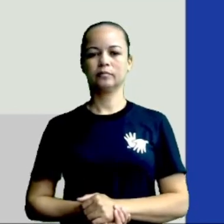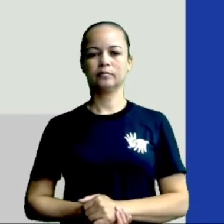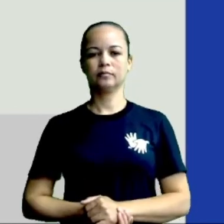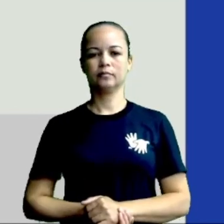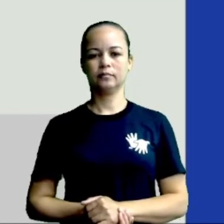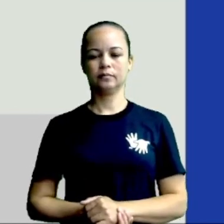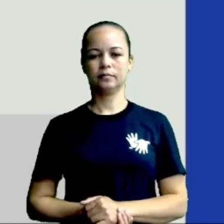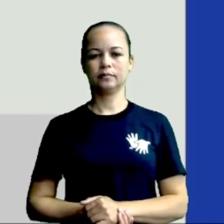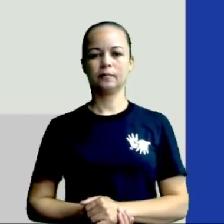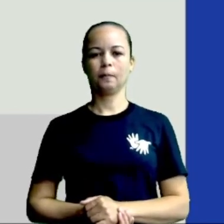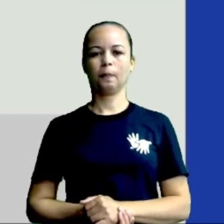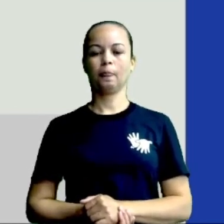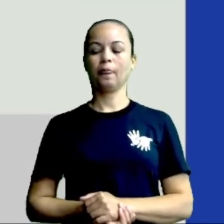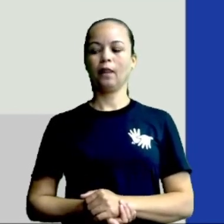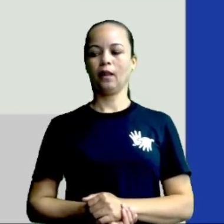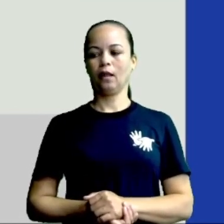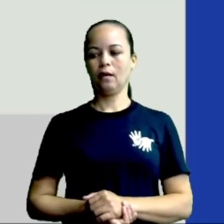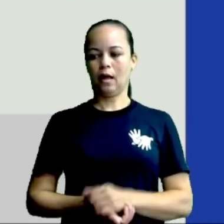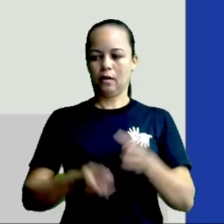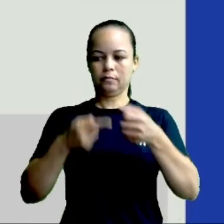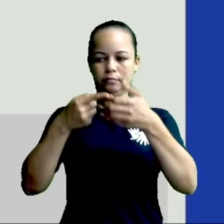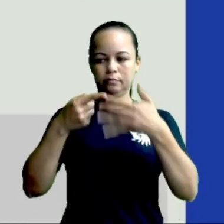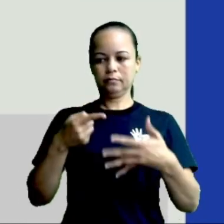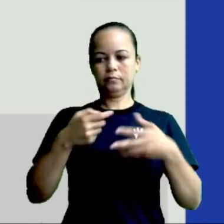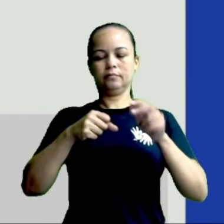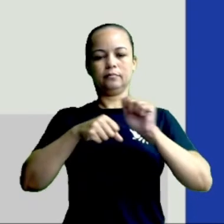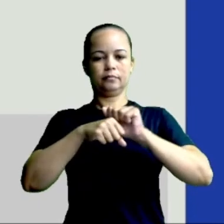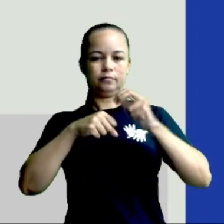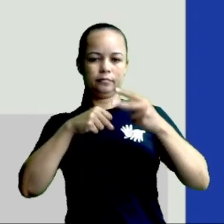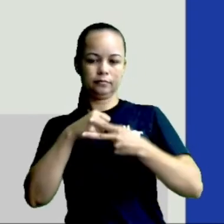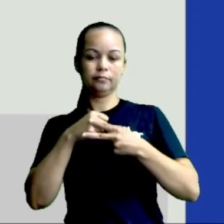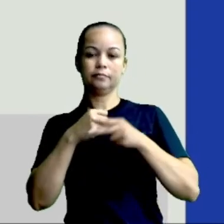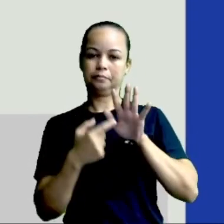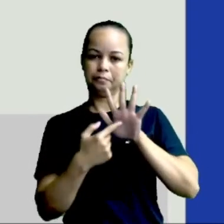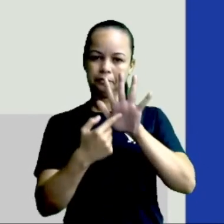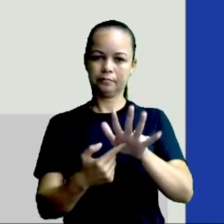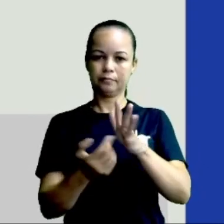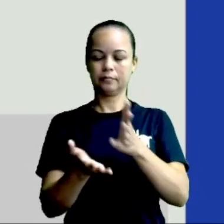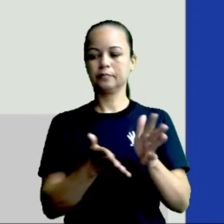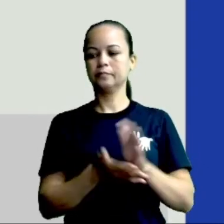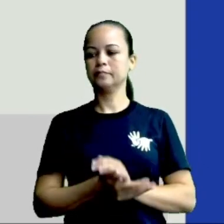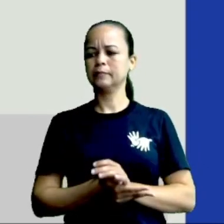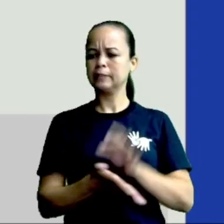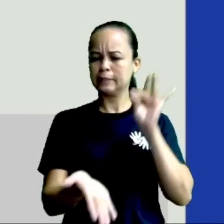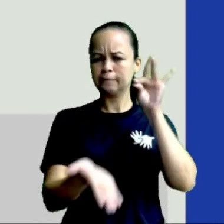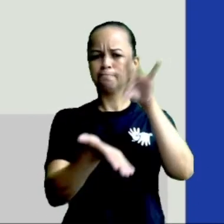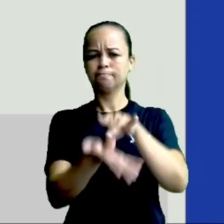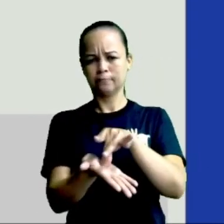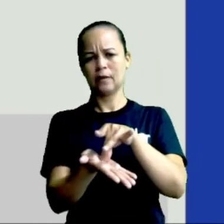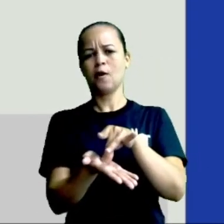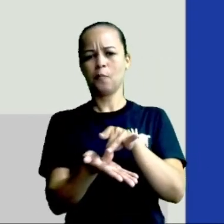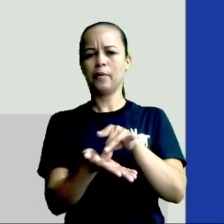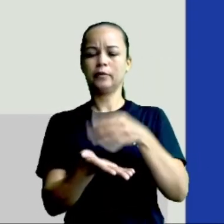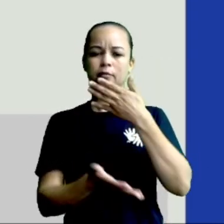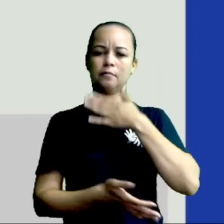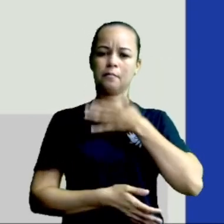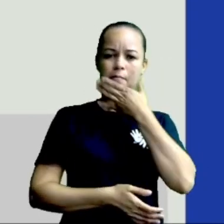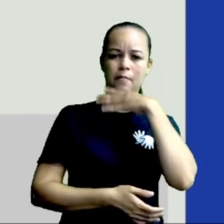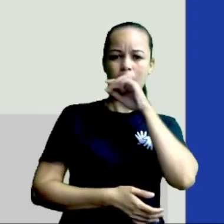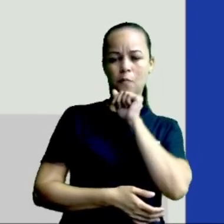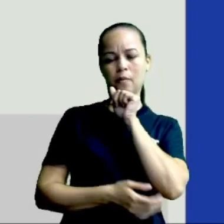continuar. Classifica os advérbios em destaque. Então, ó, foi realmente meu pai quem